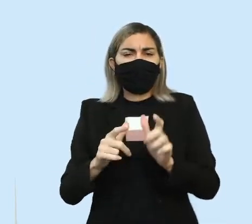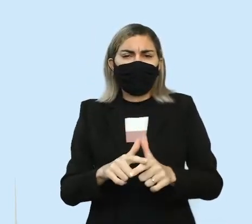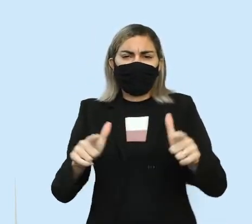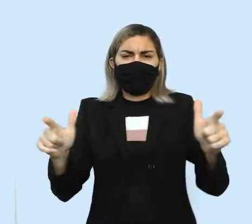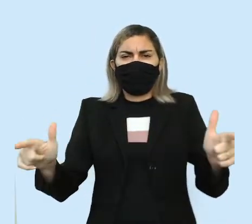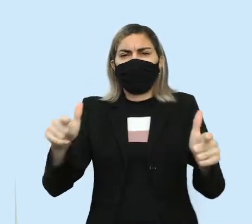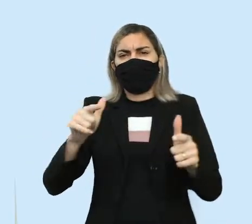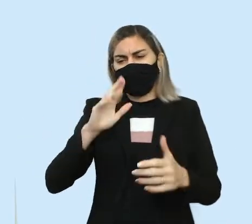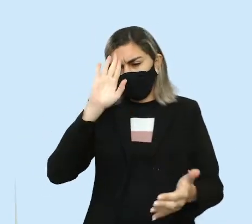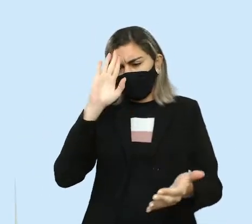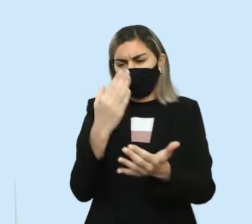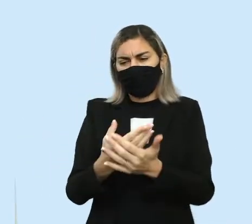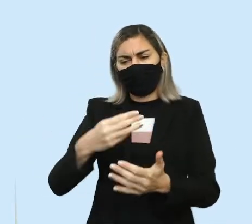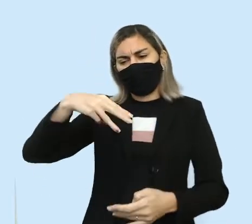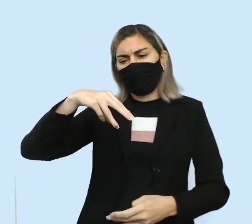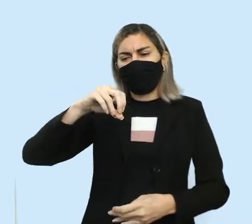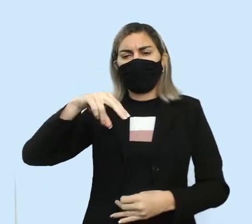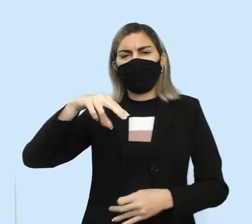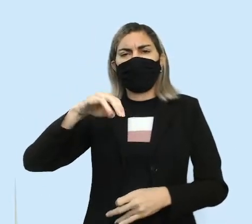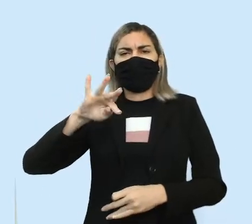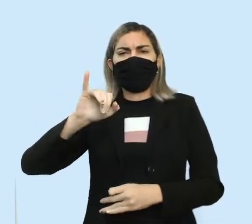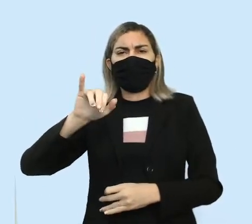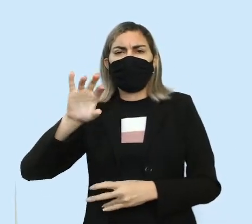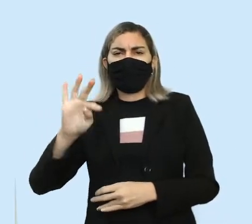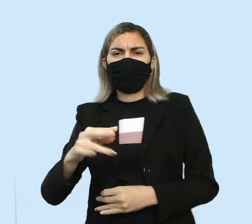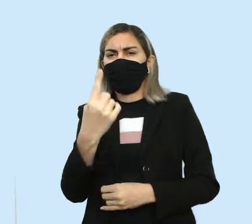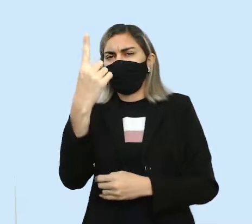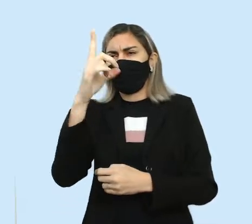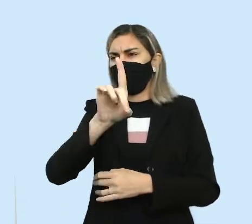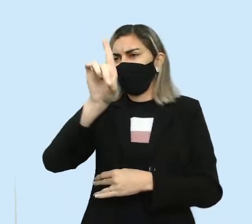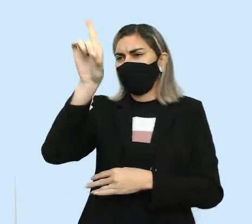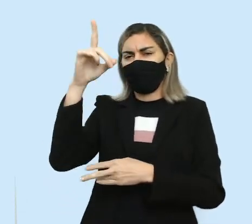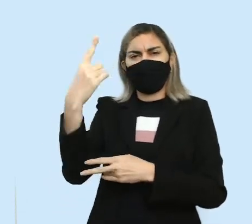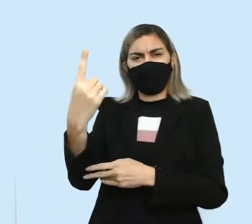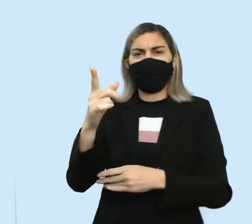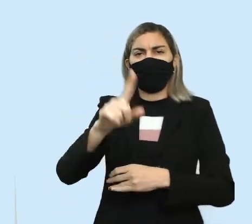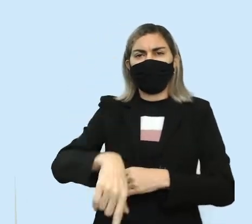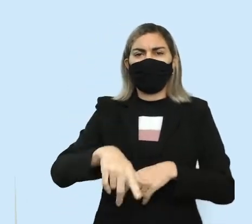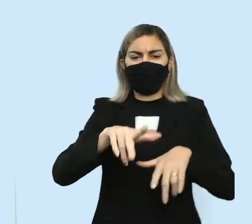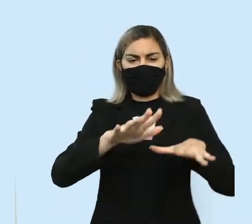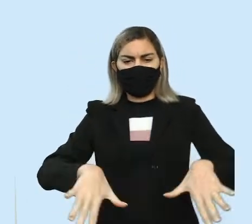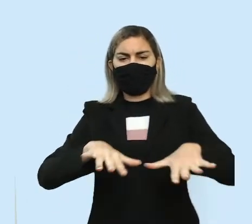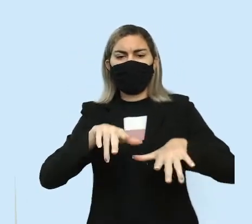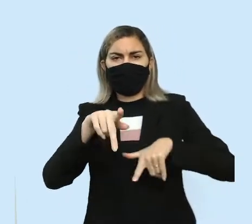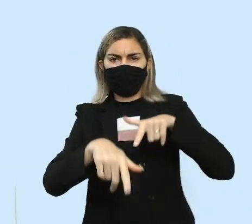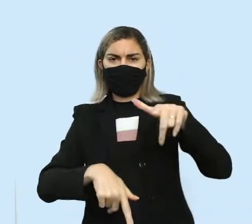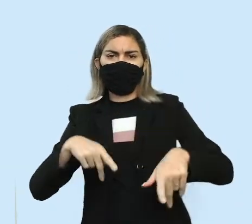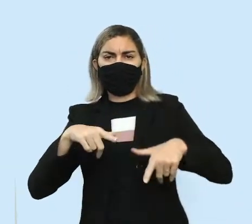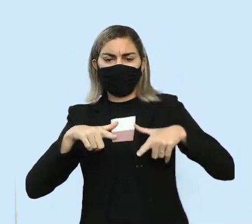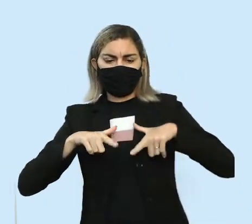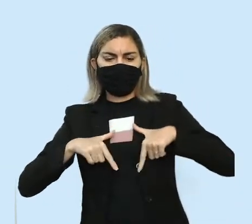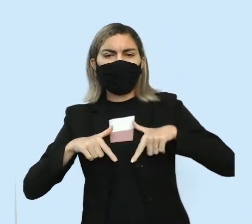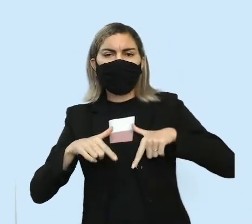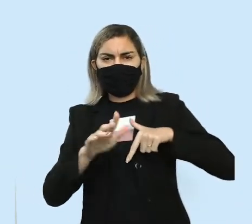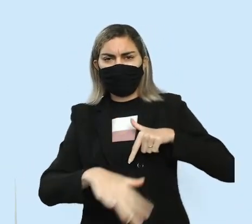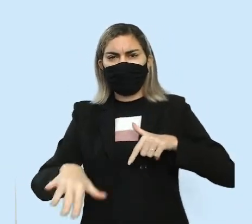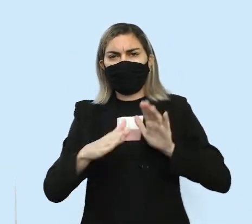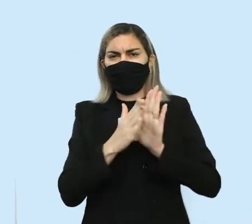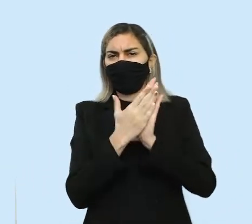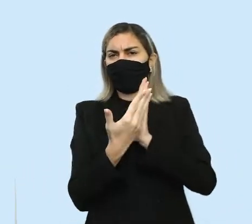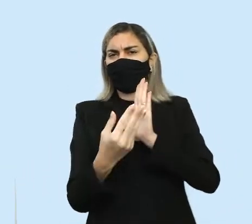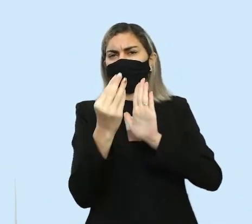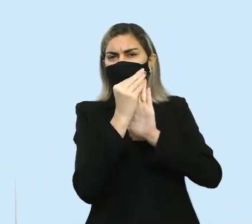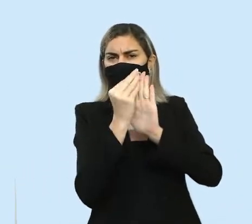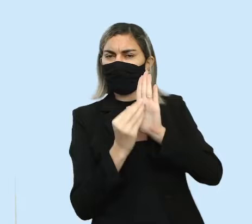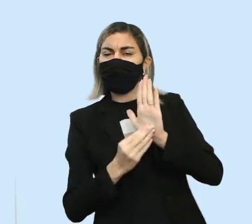crença monoteísta, uma crença num Deus só, quem nos apresenta realmente é esse povo, que será o povo hebreu. Textos bíblicos